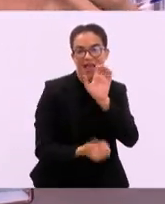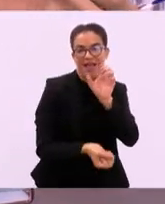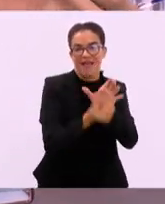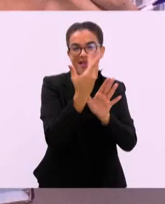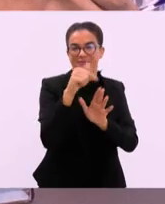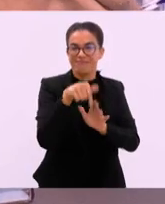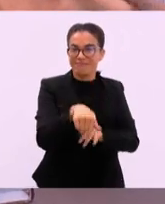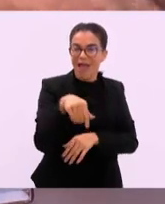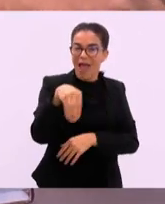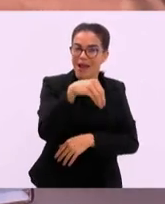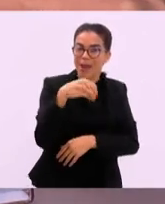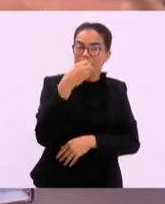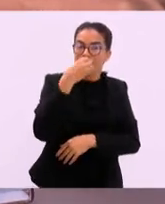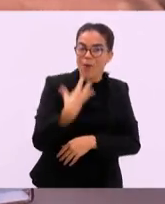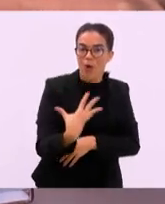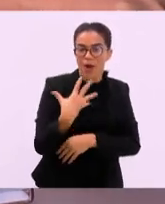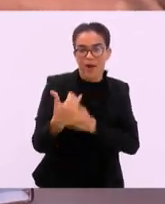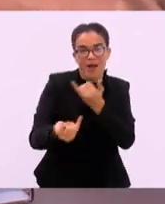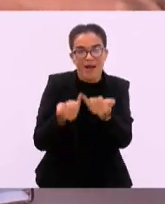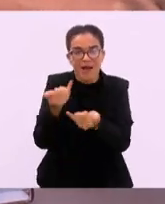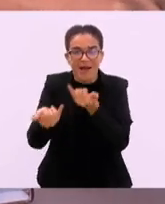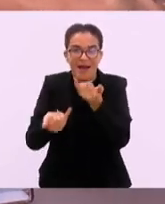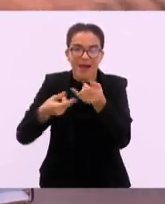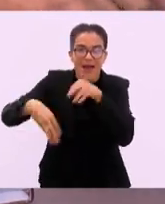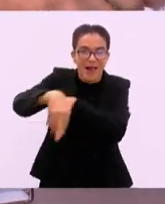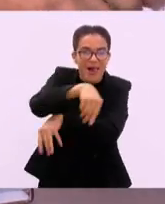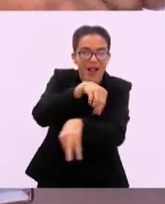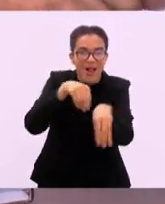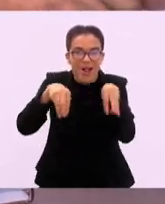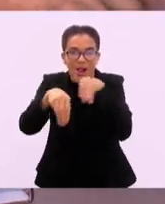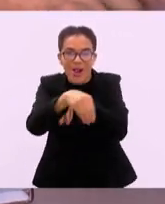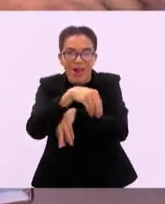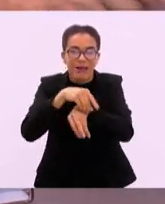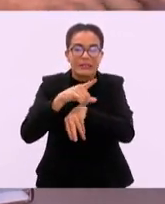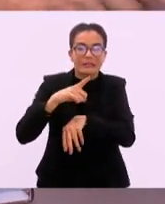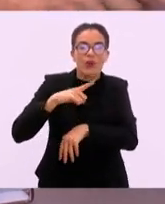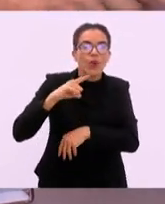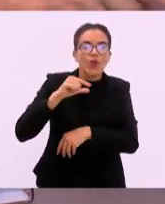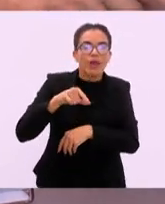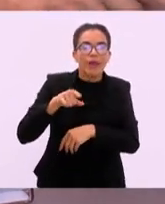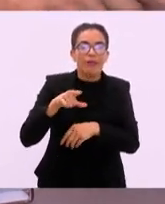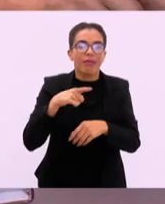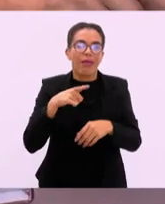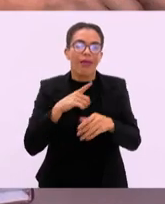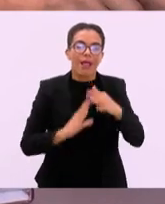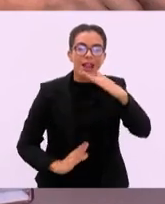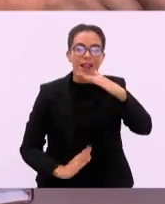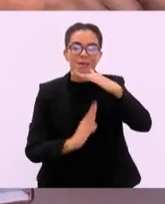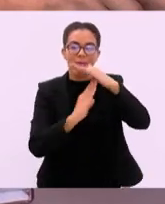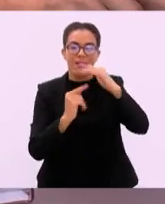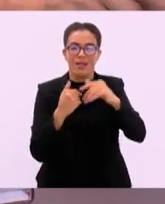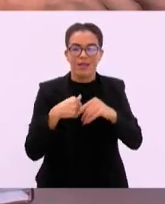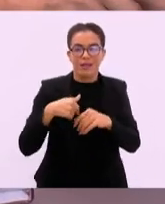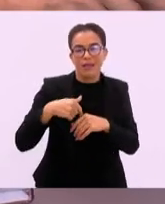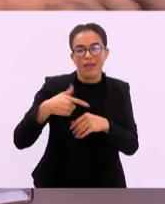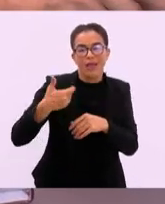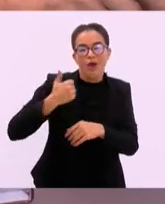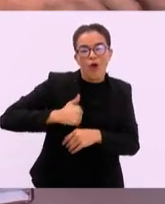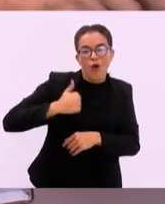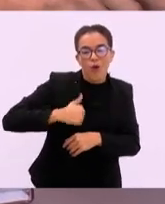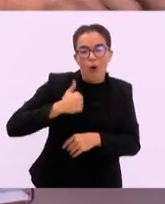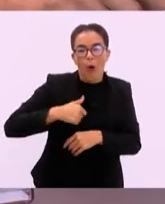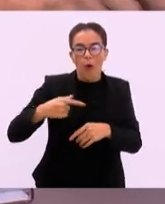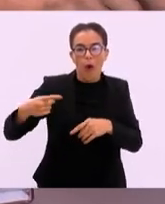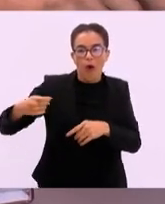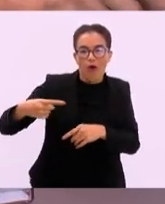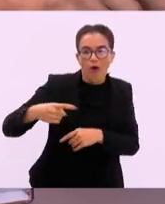ser considerada boa. É o quê? Quantidade de... De coliforme fecal e... Ovos de parasita, para cada coisa, nós